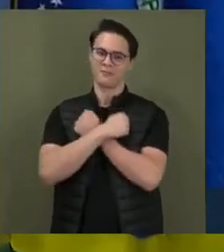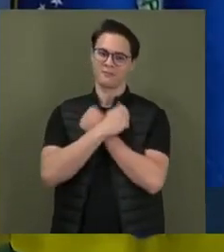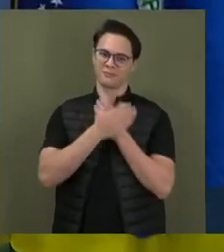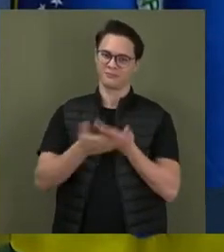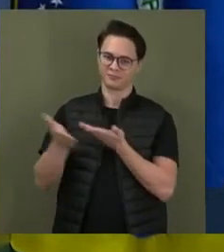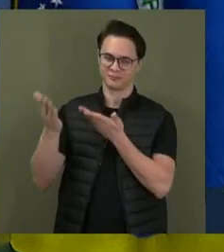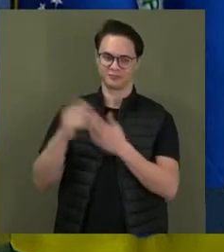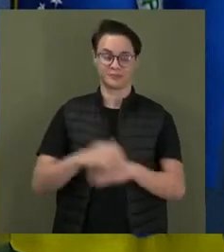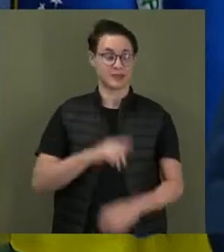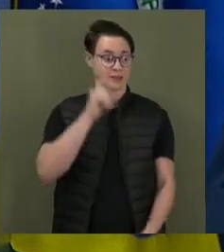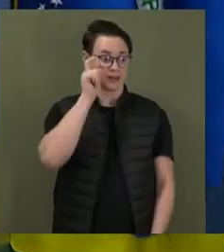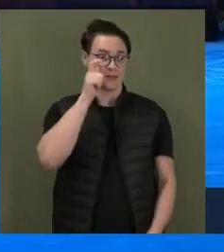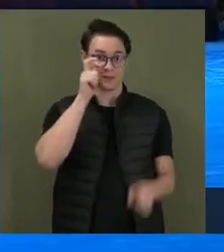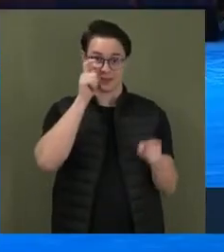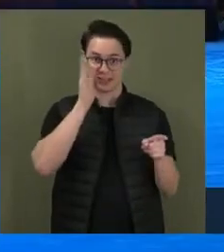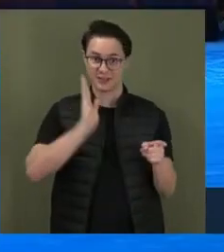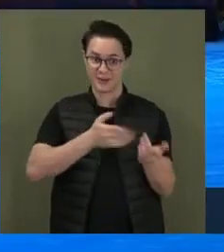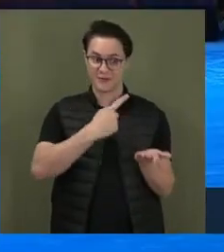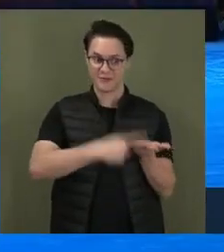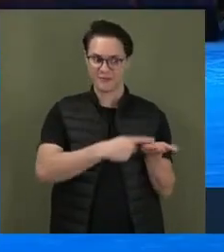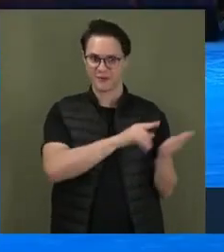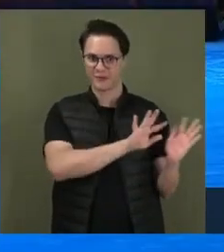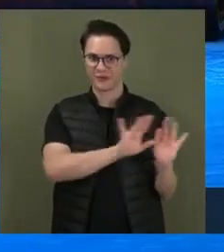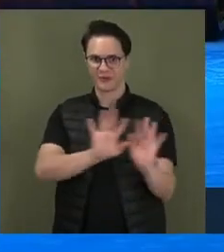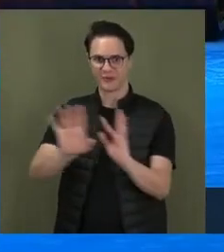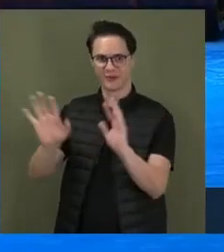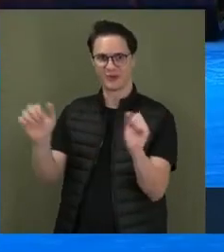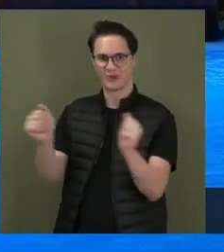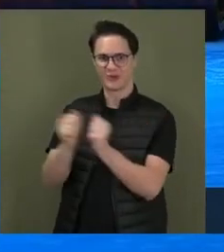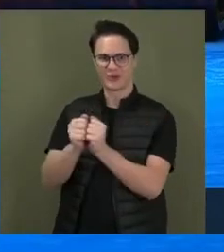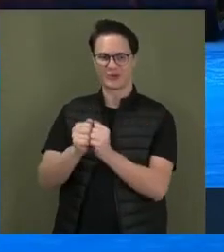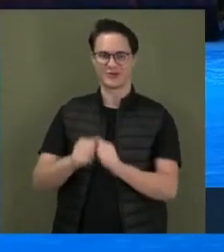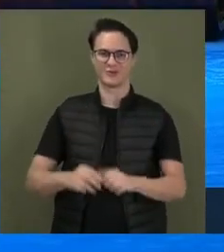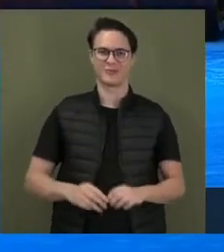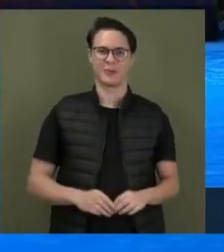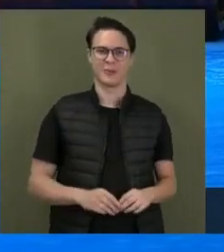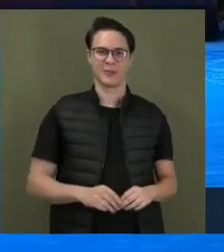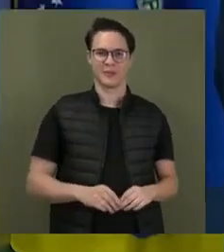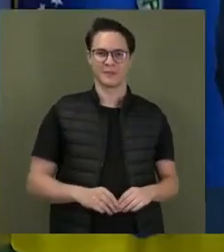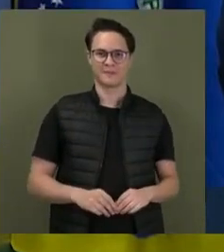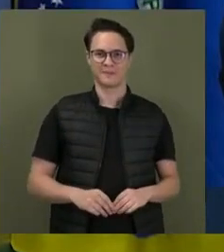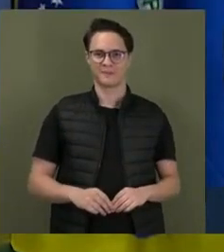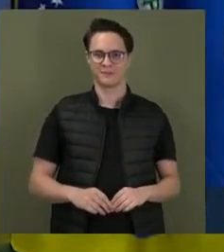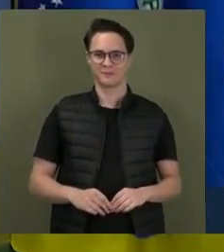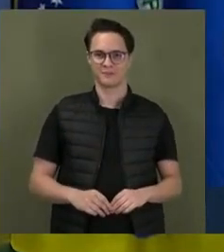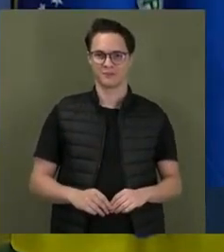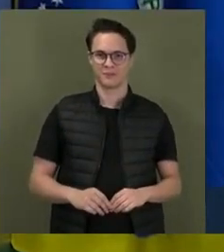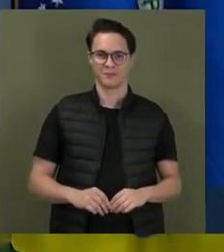Damares, inclusive, já confirmou a presença, você vai levar todo mundo, os eleitores dela todos. Também.